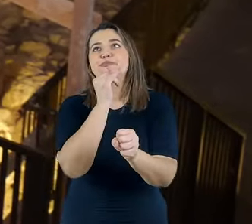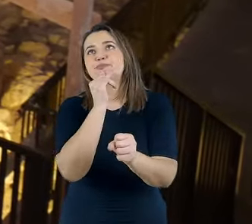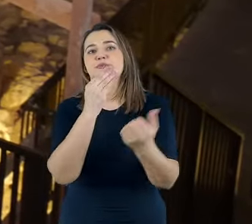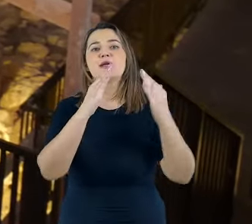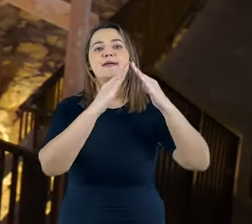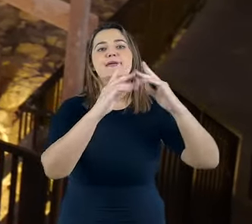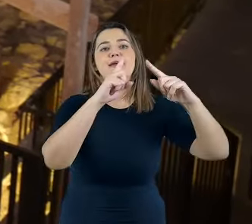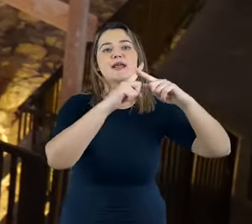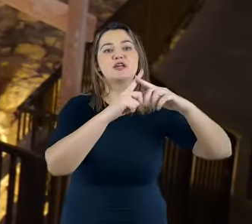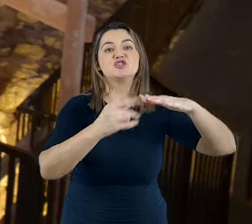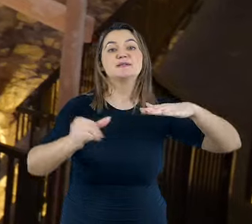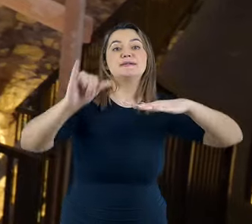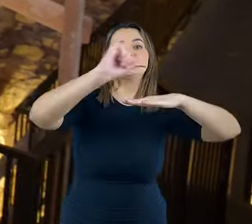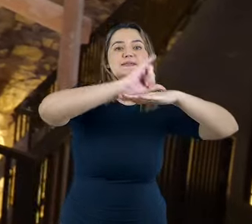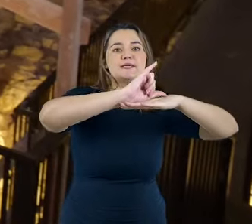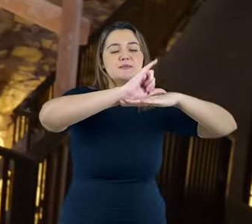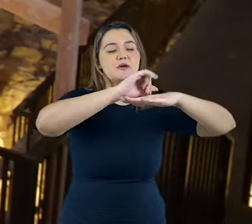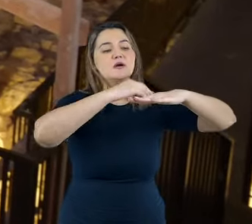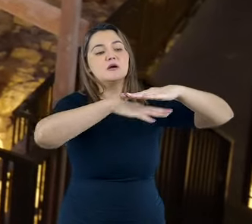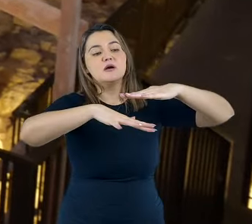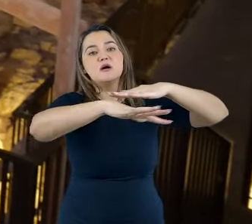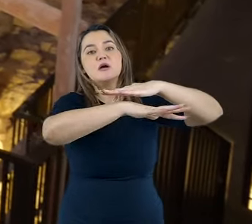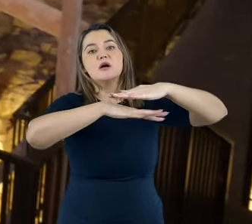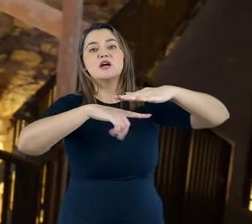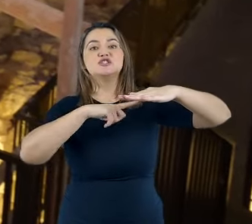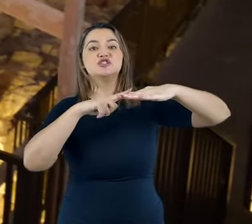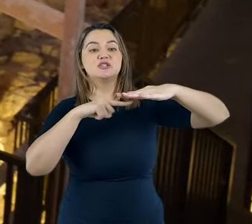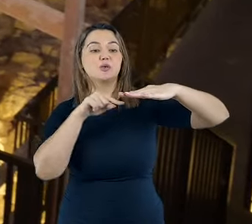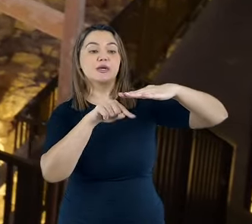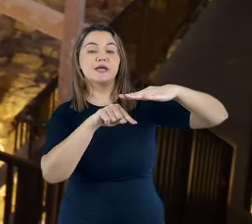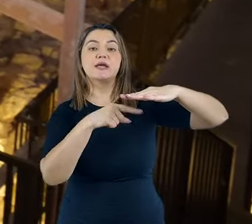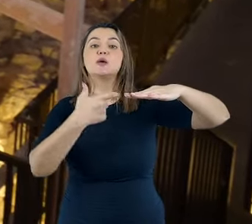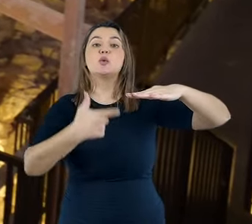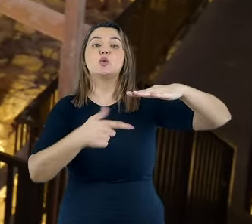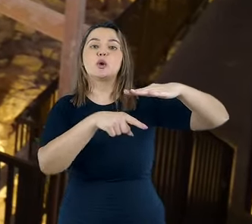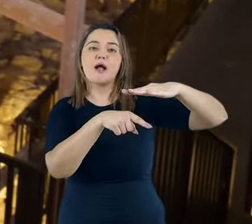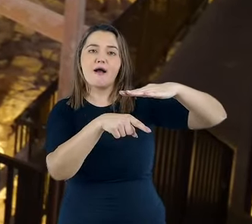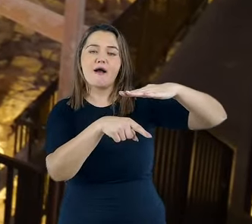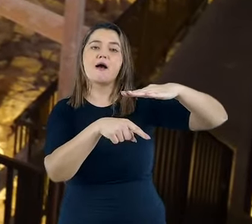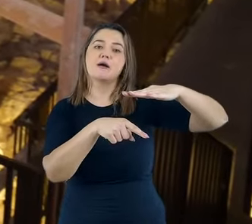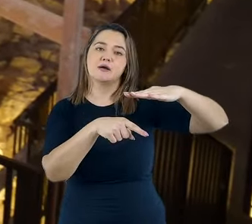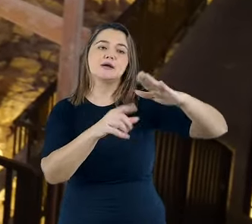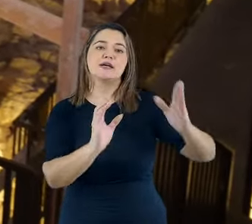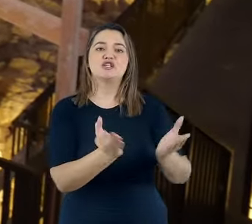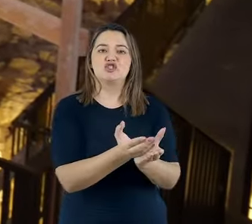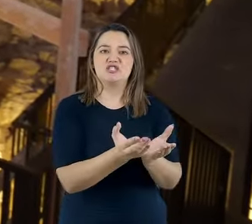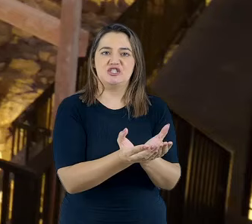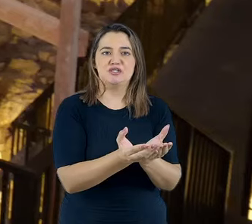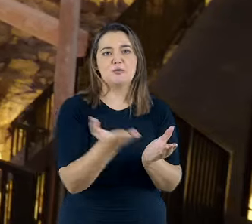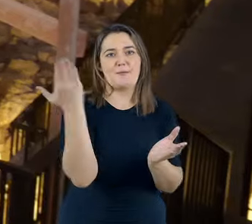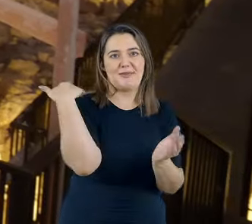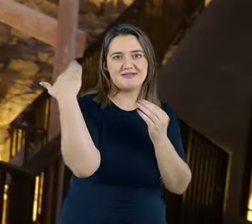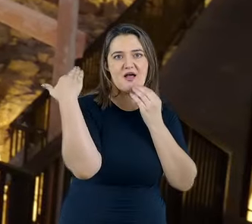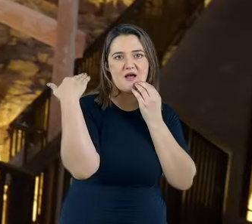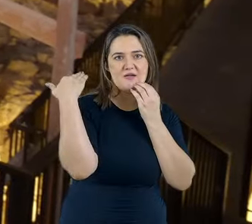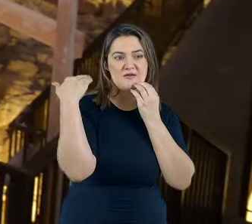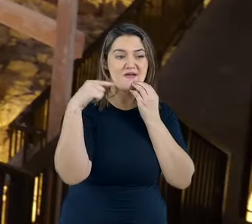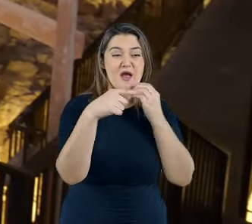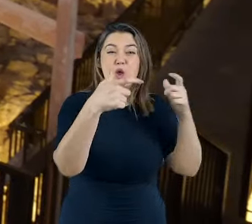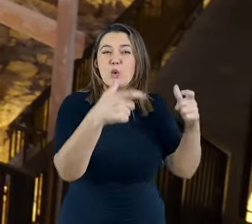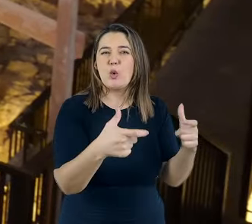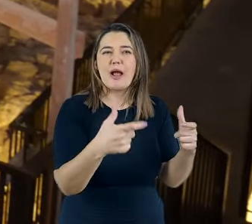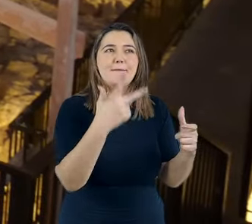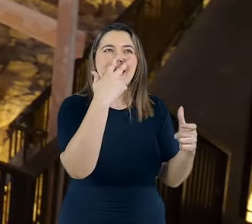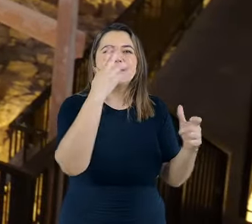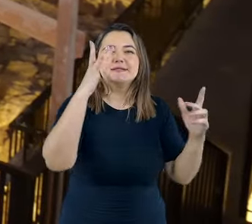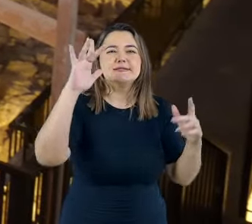uma igreja em cima de algum lugar que tinha relação direta com o cristianismo primitivo. Aquele lugar